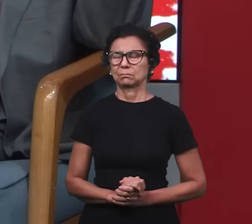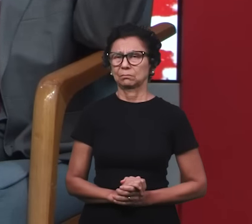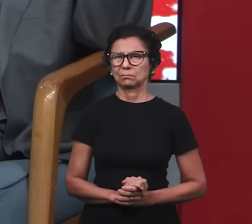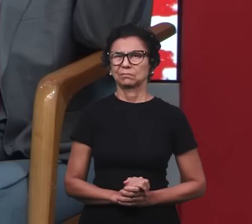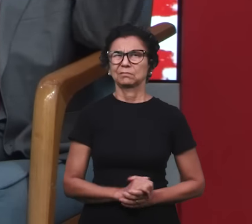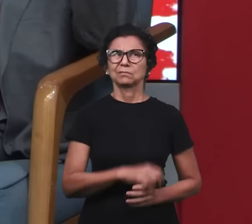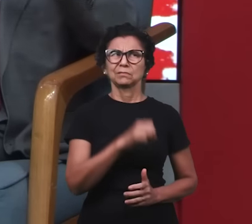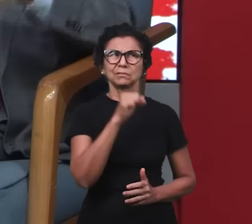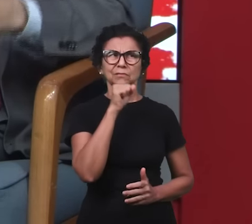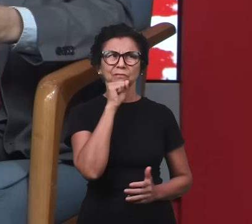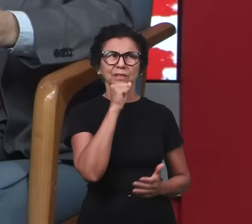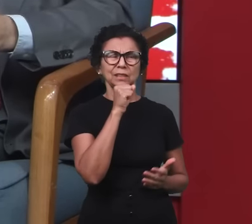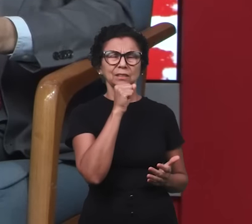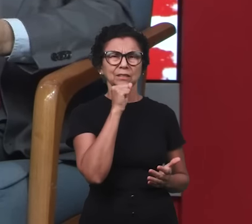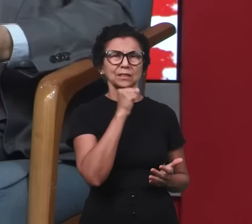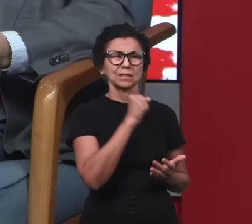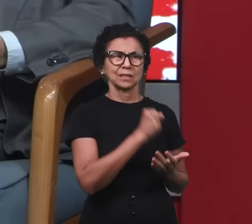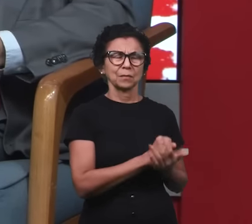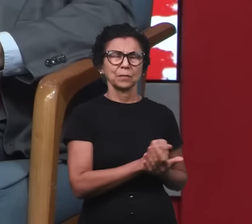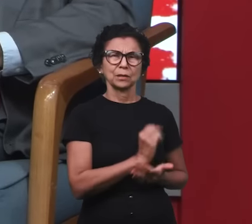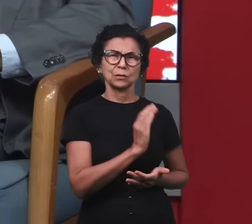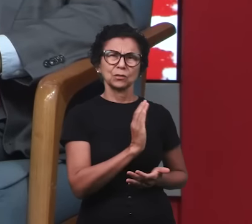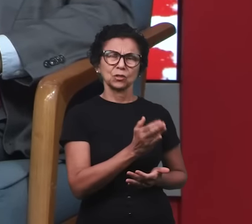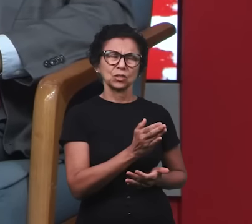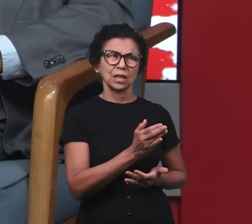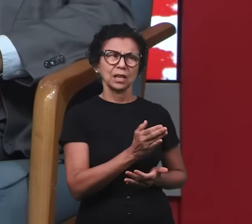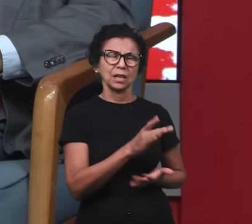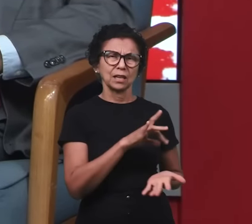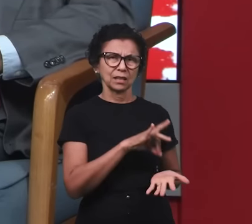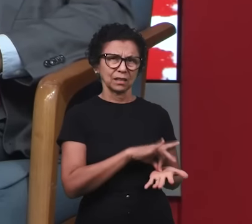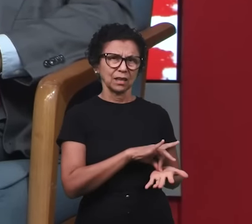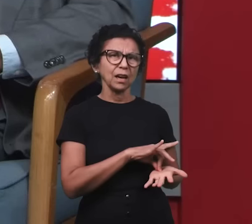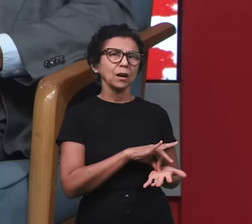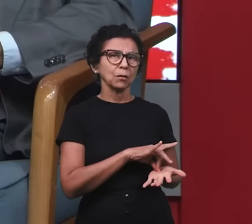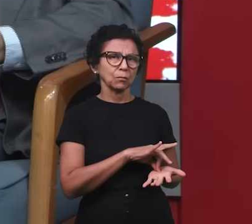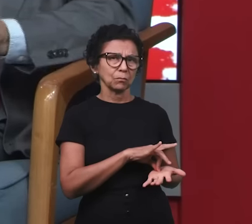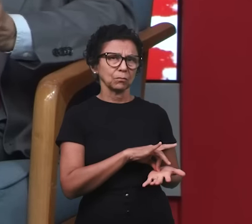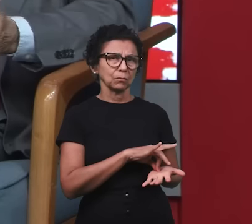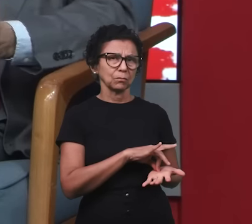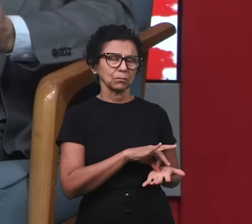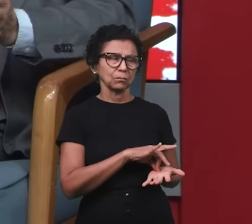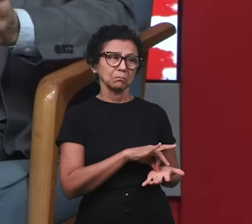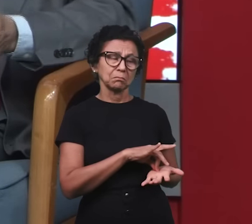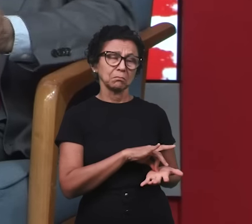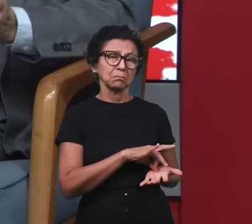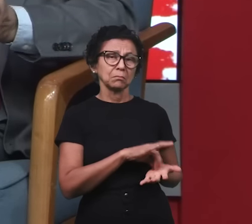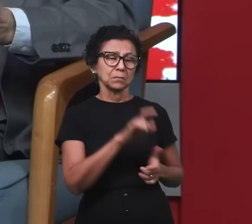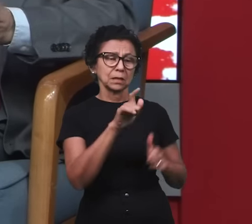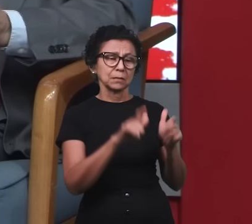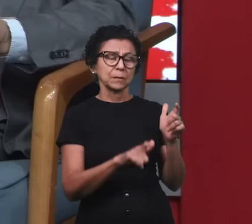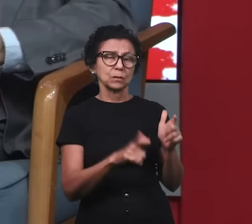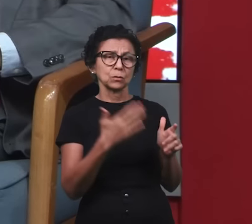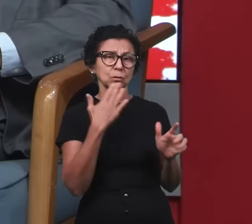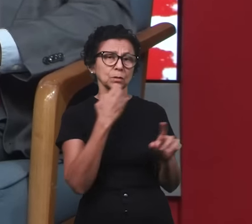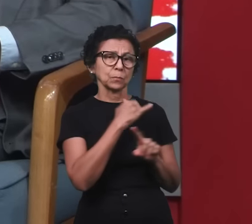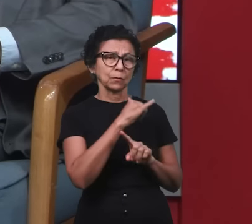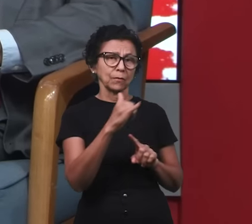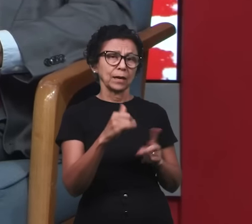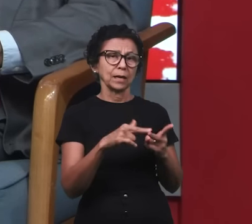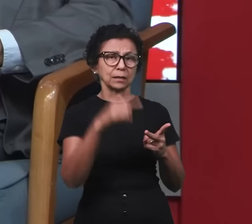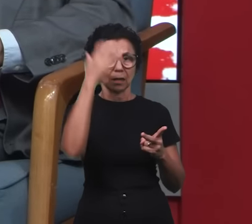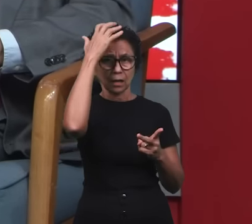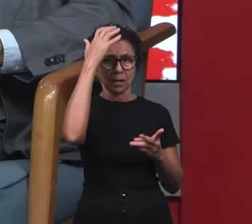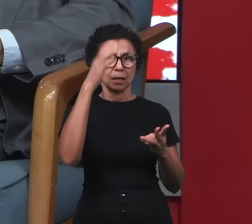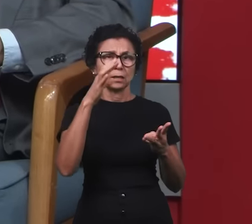no Velho Testamento? Na época dos profetas, existiram na época dos reis, dos juízes, dos profetas, dos